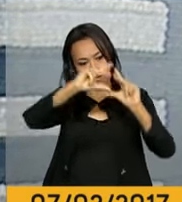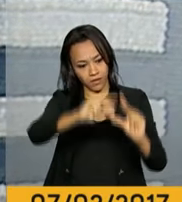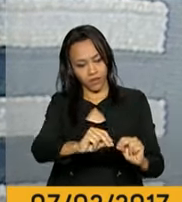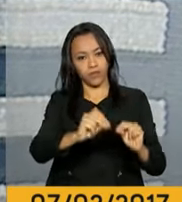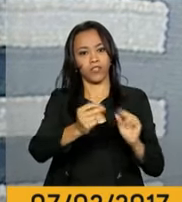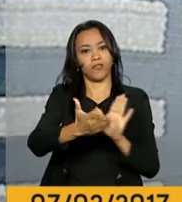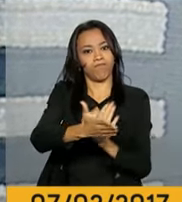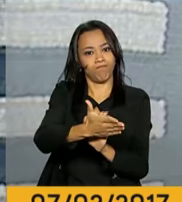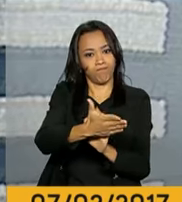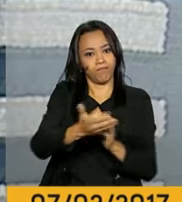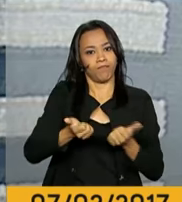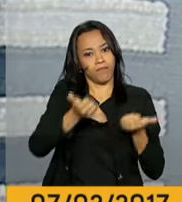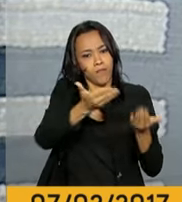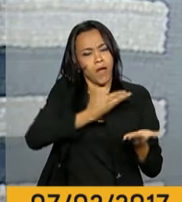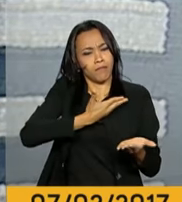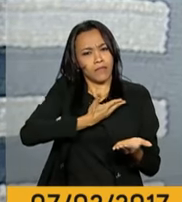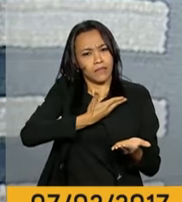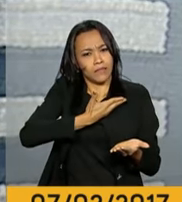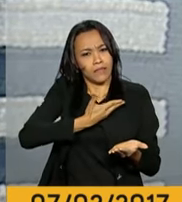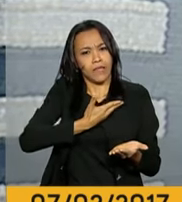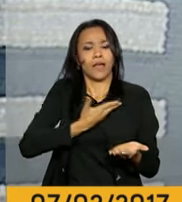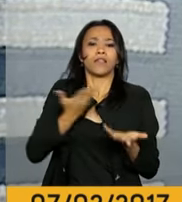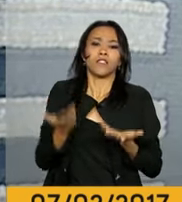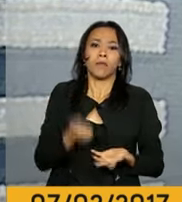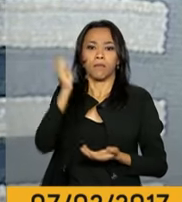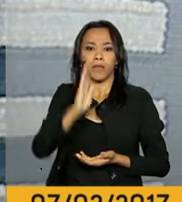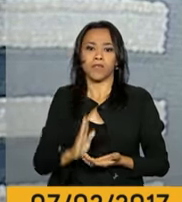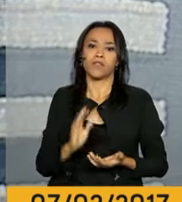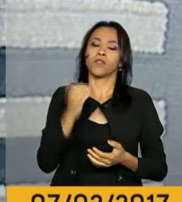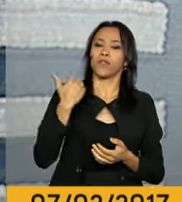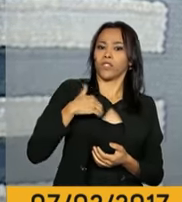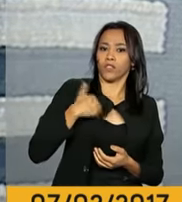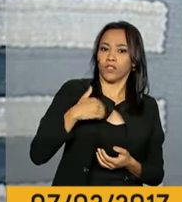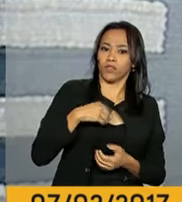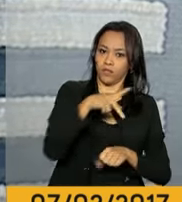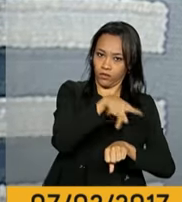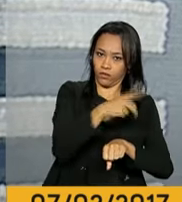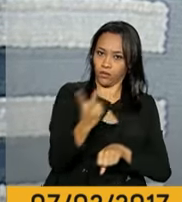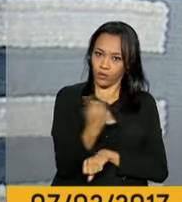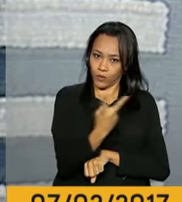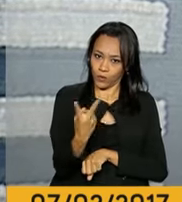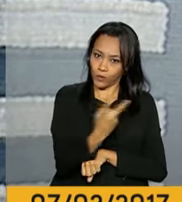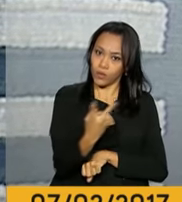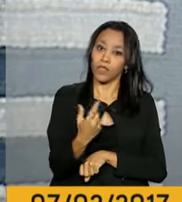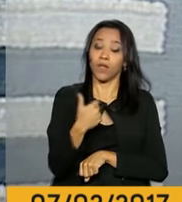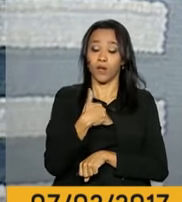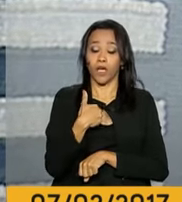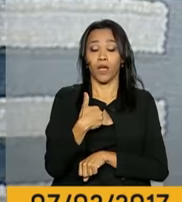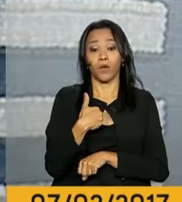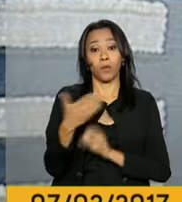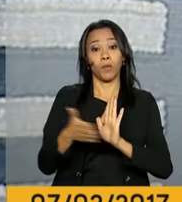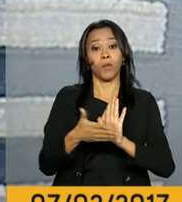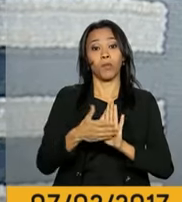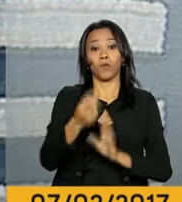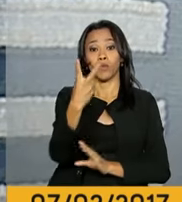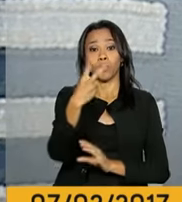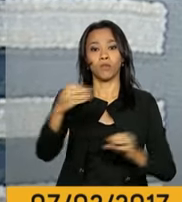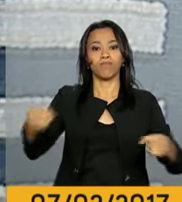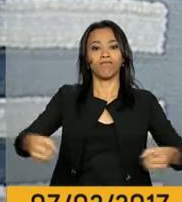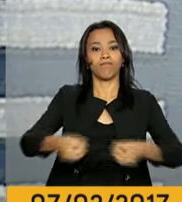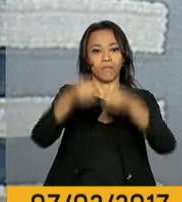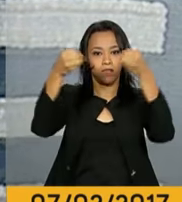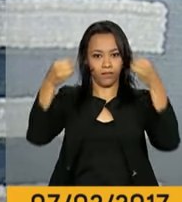irmã na Argentina e Brasil eu quero levantar ou propor dois brindes o